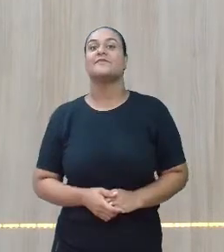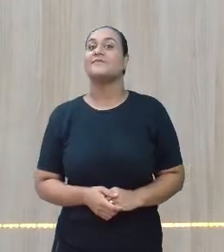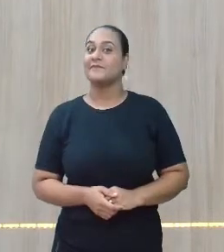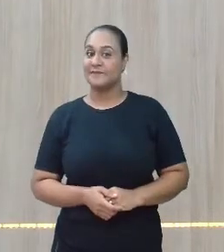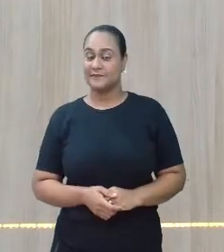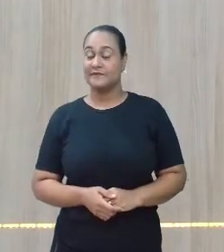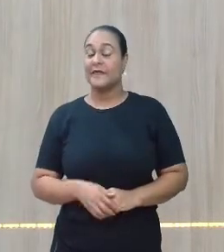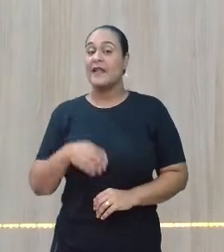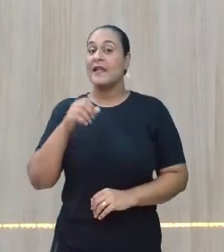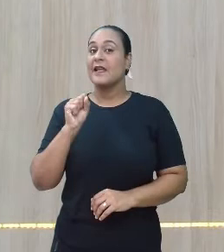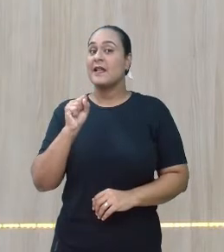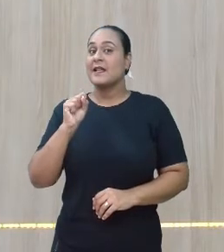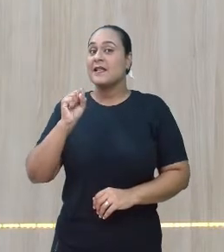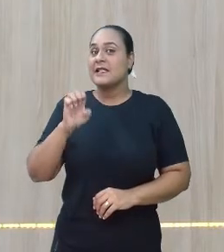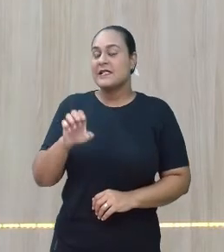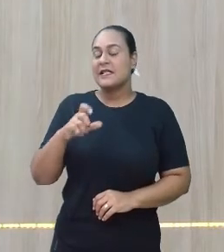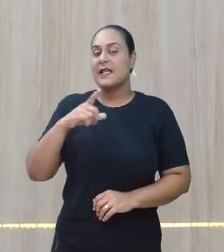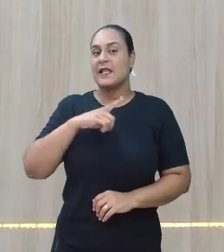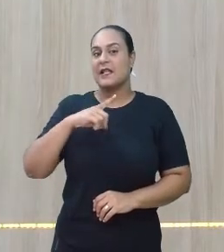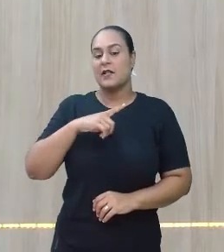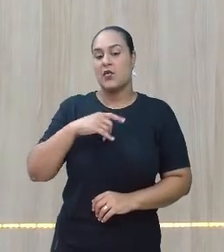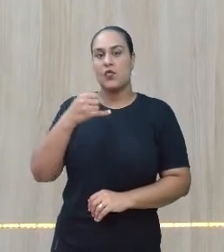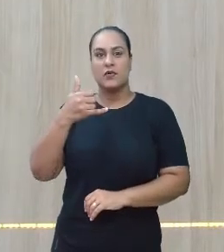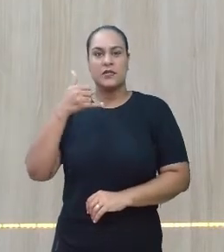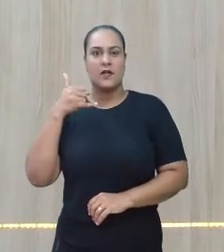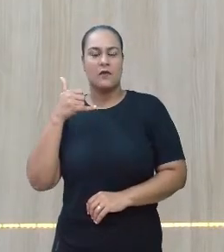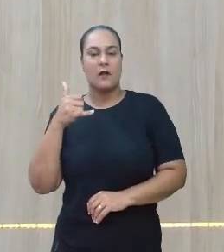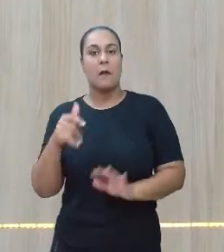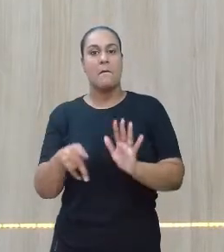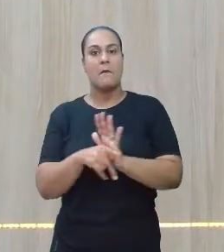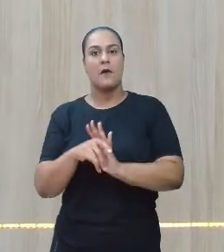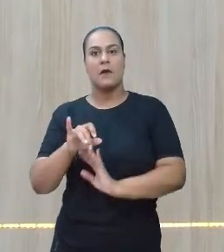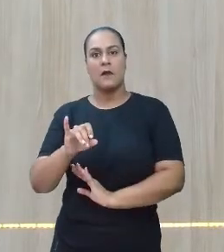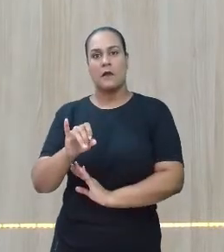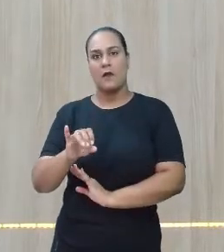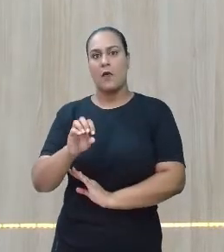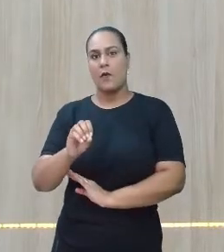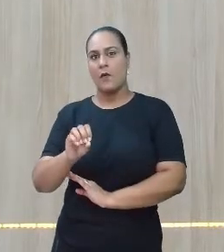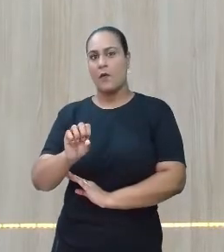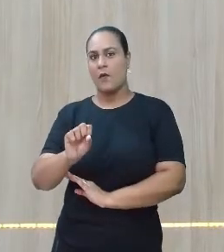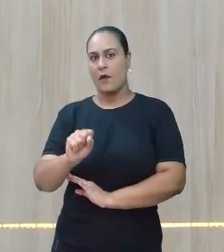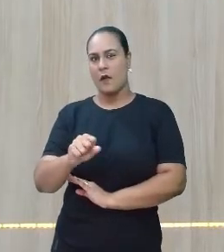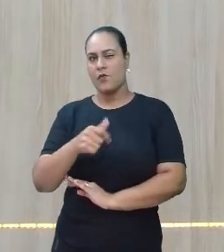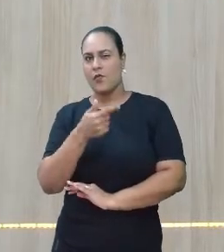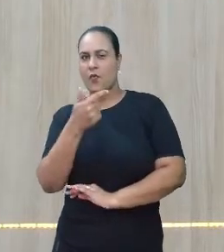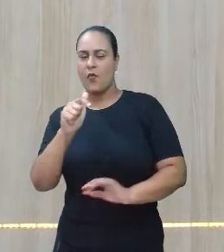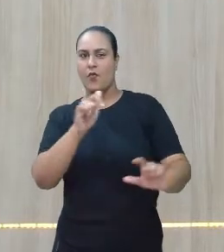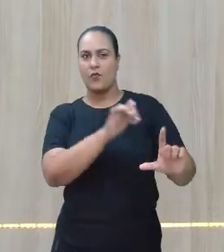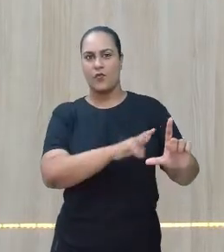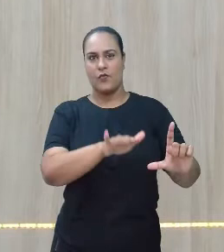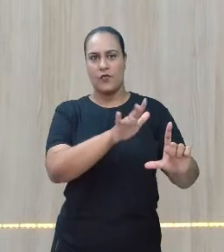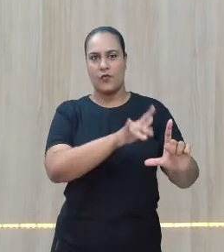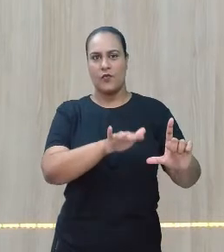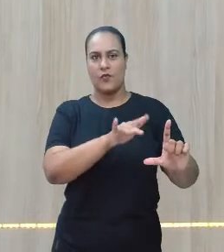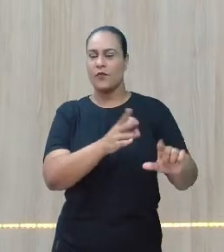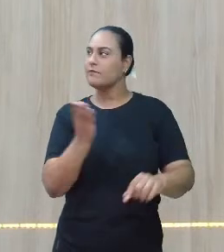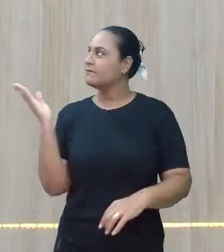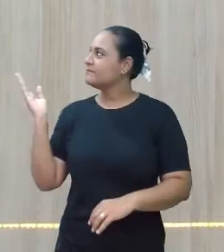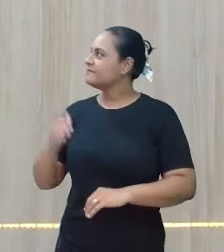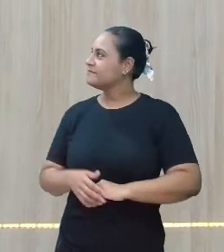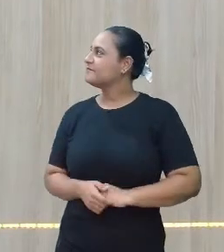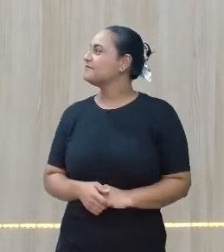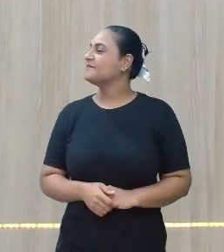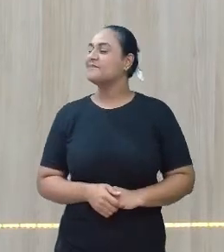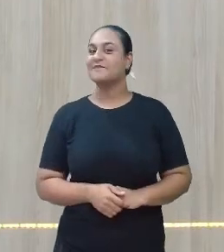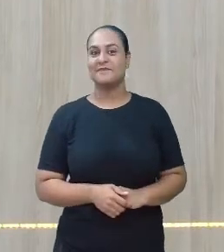E se você tem o celular iOS, vamos colocar outro QR Code. Mas quero dizer aqui a vocês